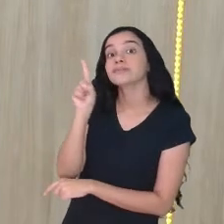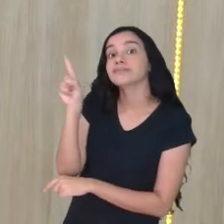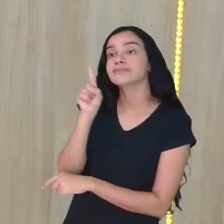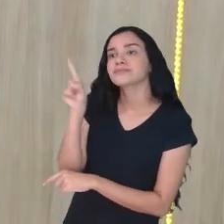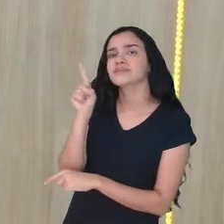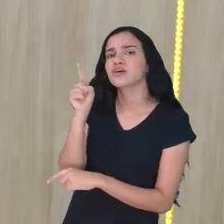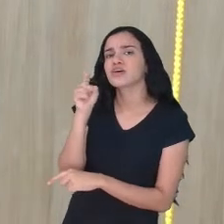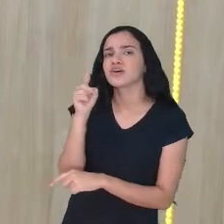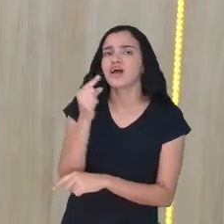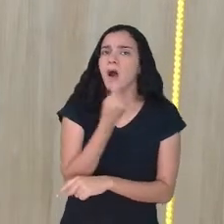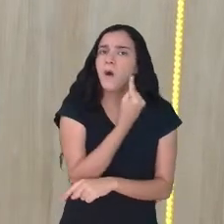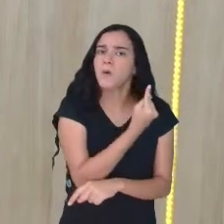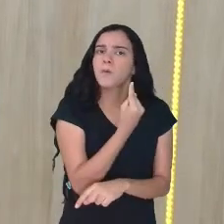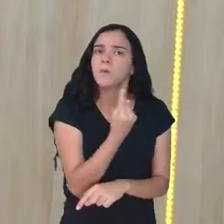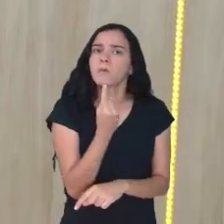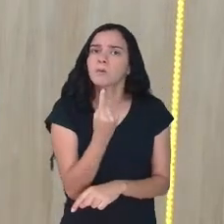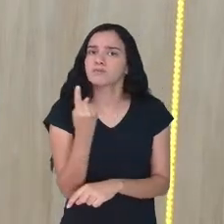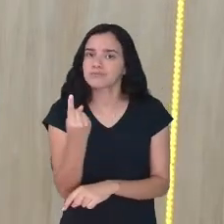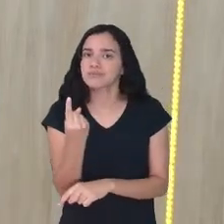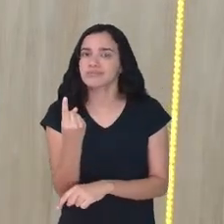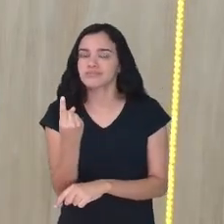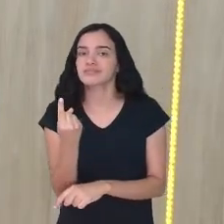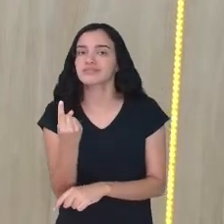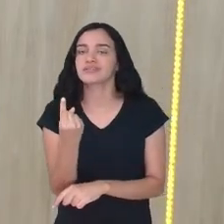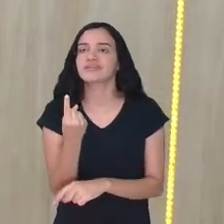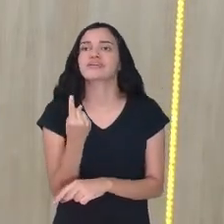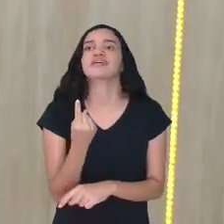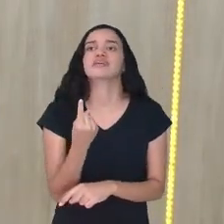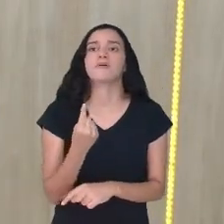aquela unidade de tamanho.